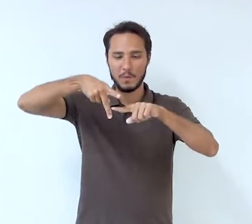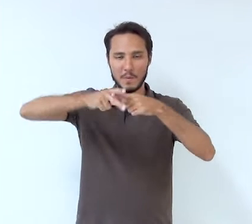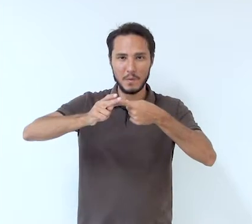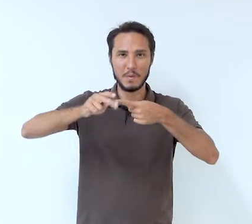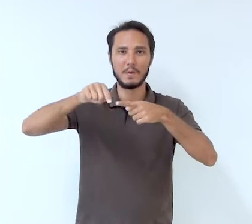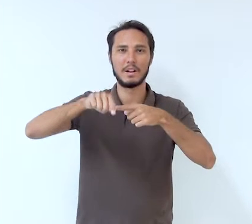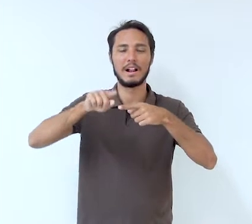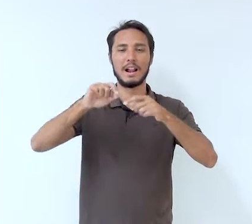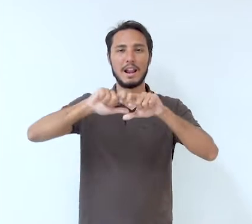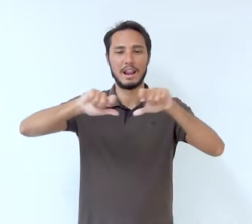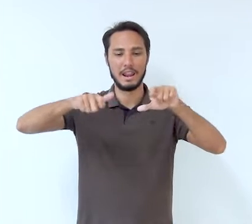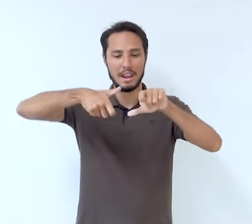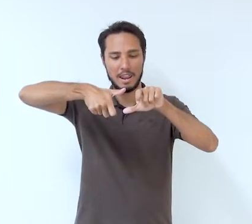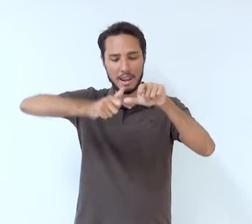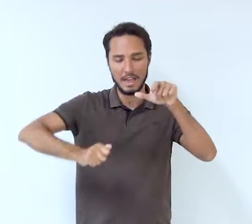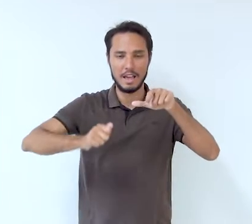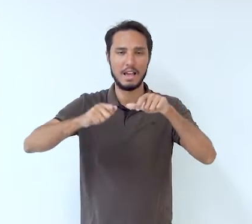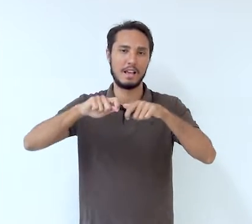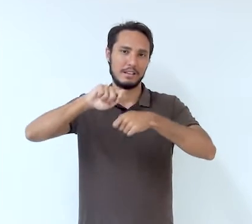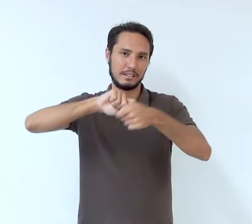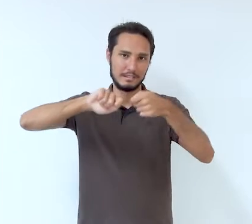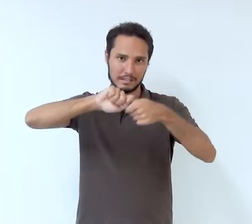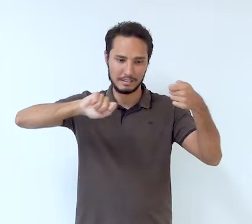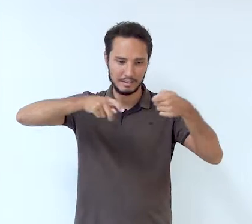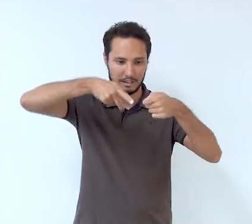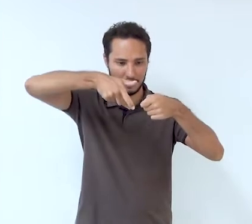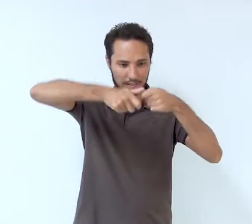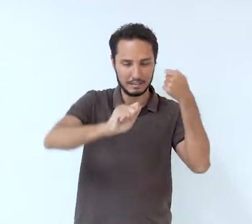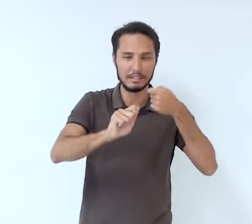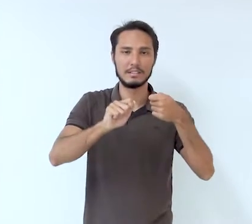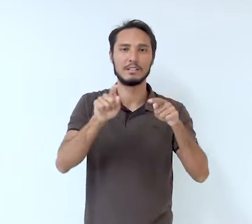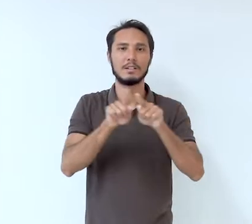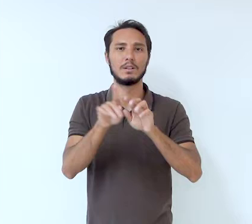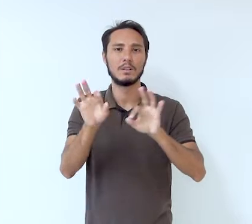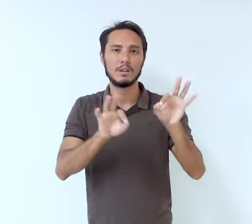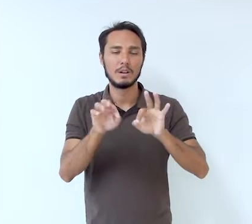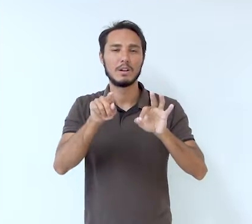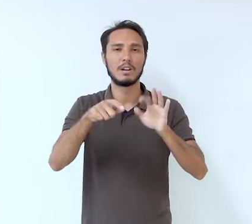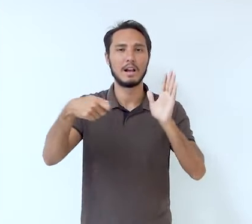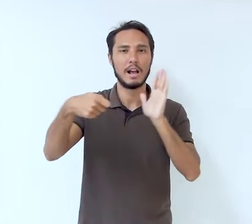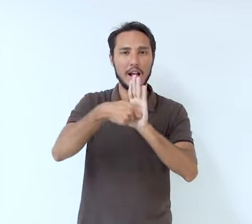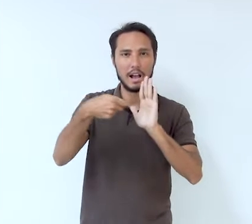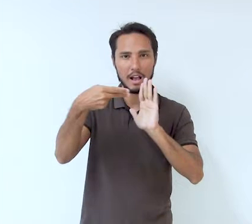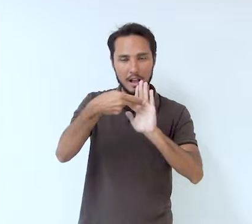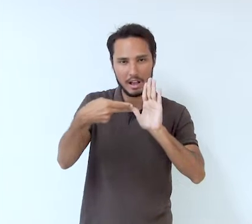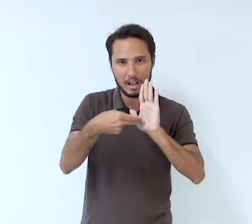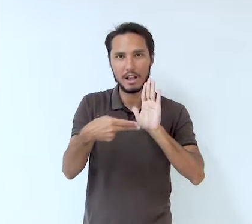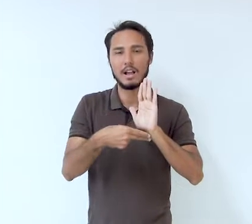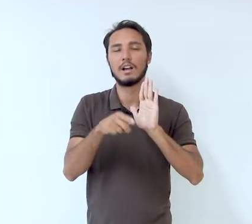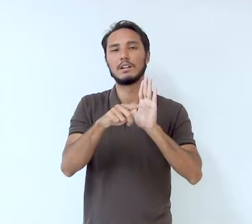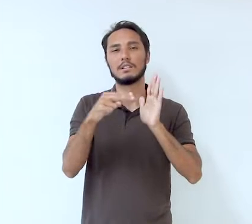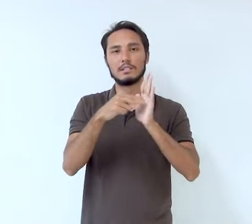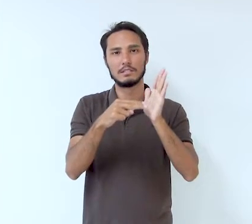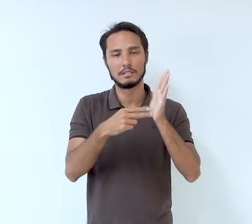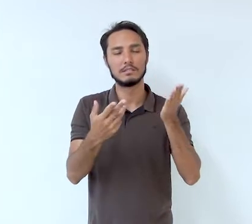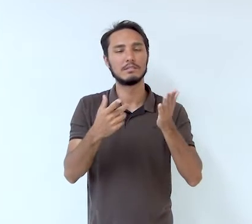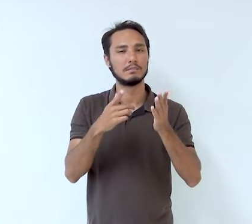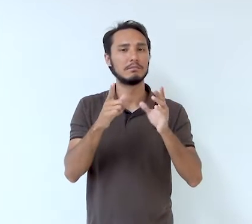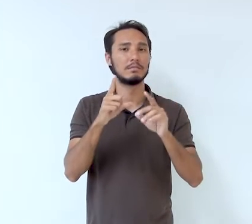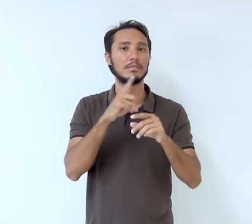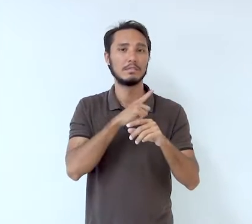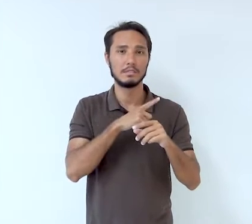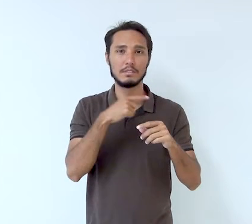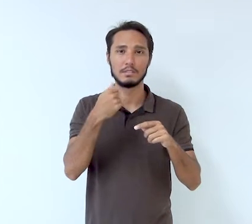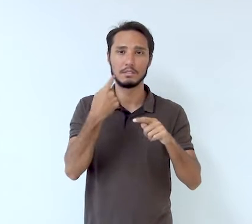realizar o corte de lacres, o corte de organizadores de cabo, os famosos enforca-gato.